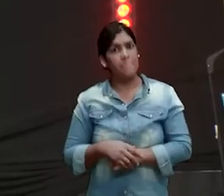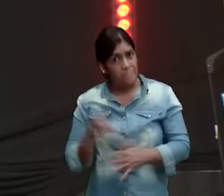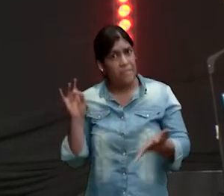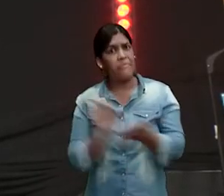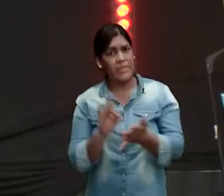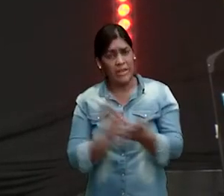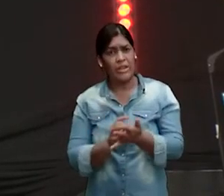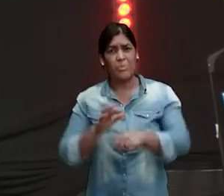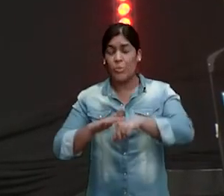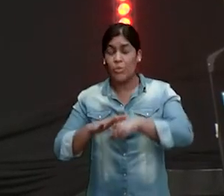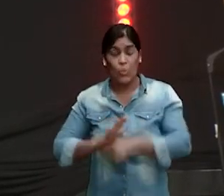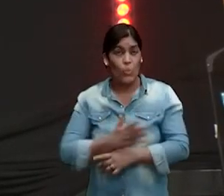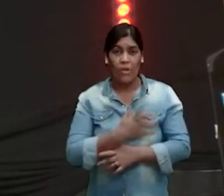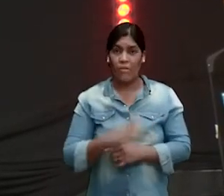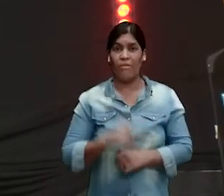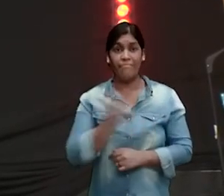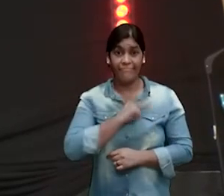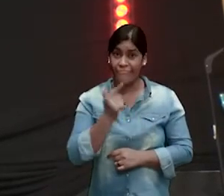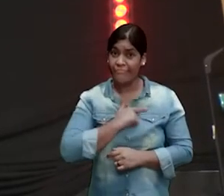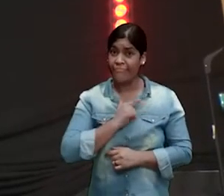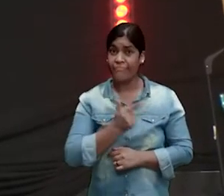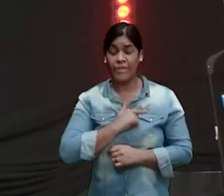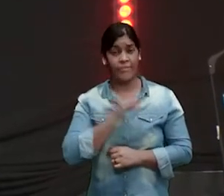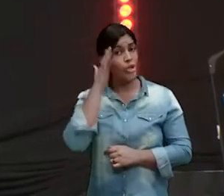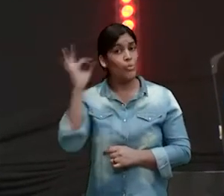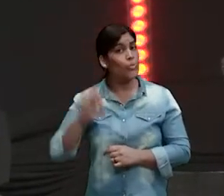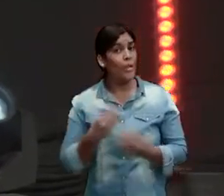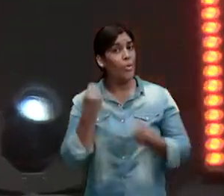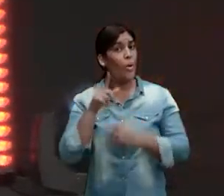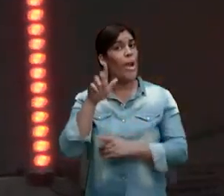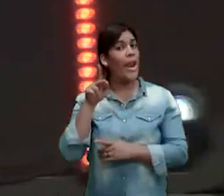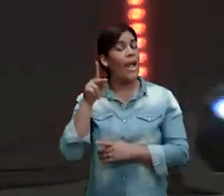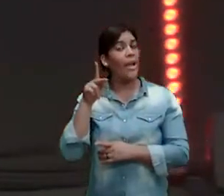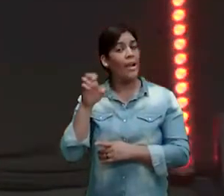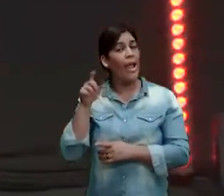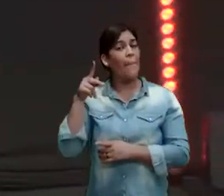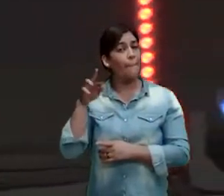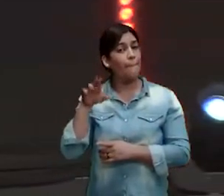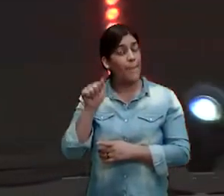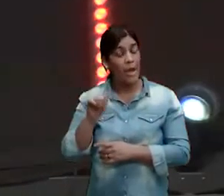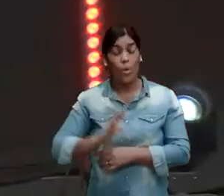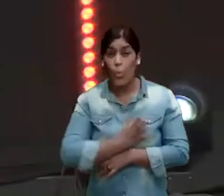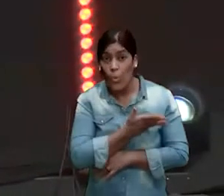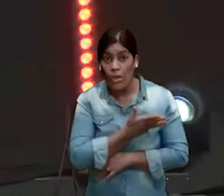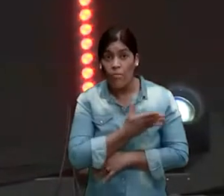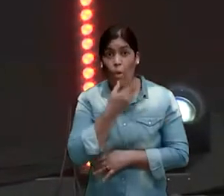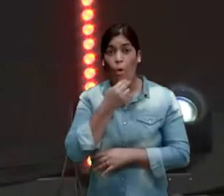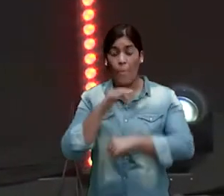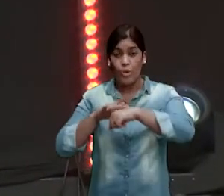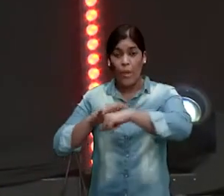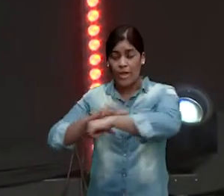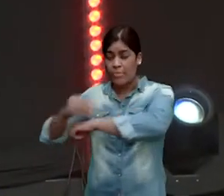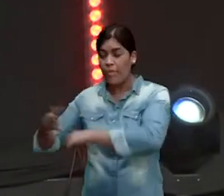exposto e se não tinha noção de como que a lepra era uma coisa terrível Quando o homem leproso foi até Jesus porque